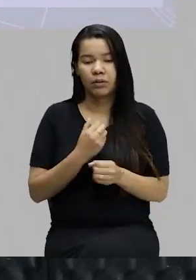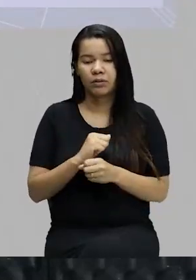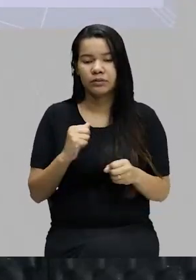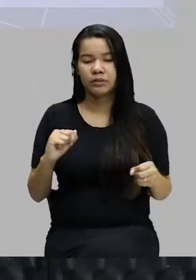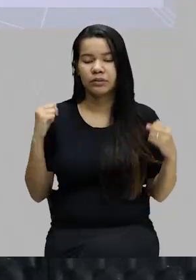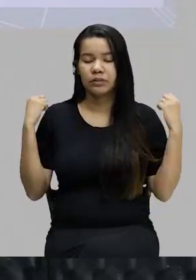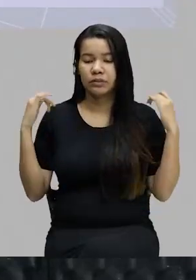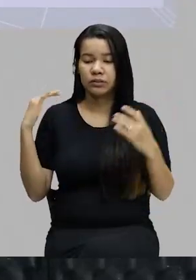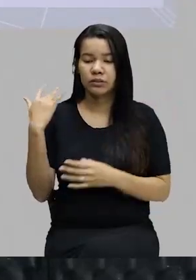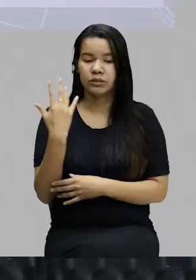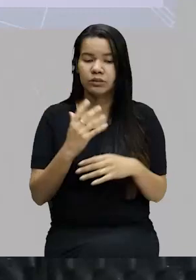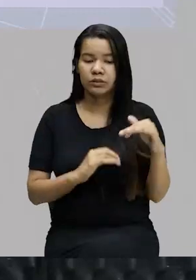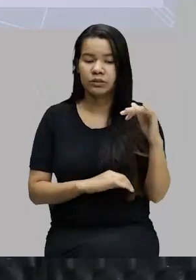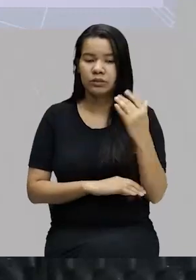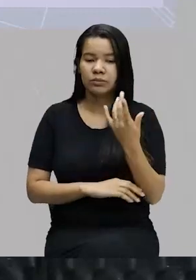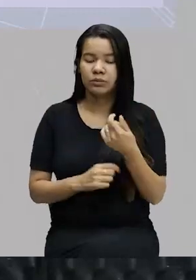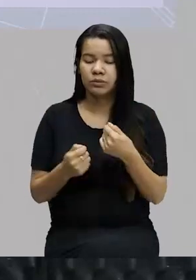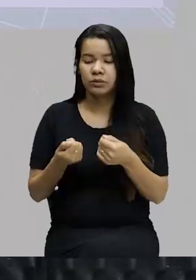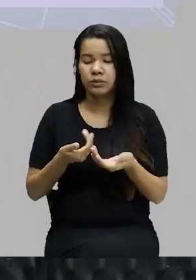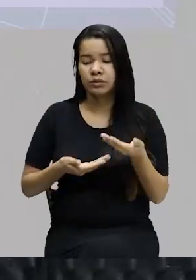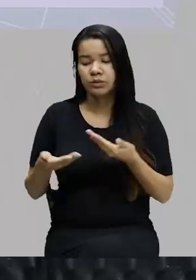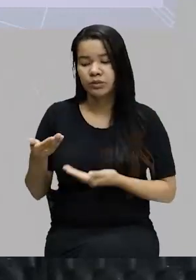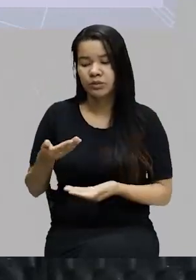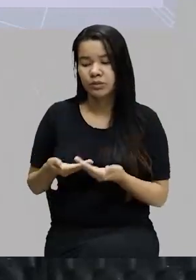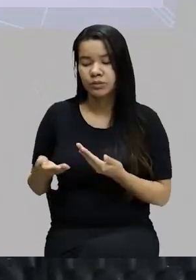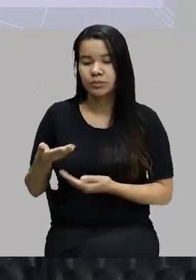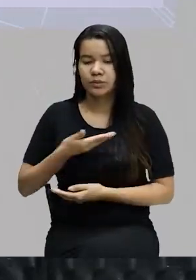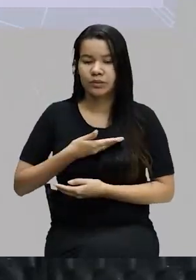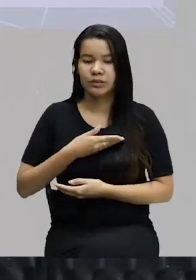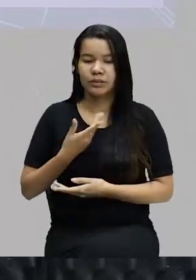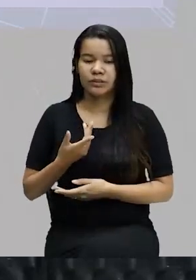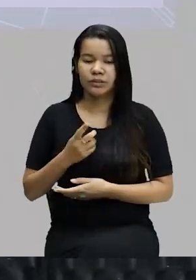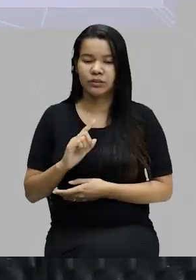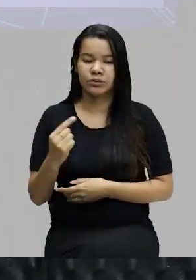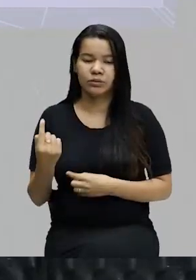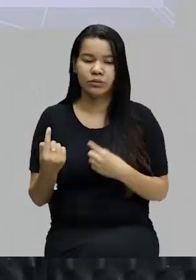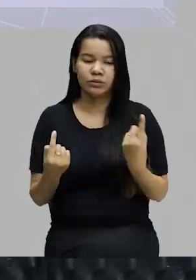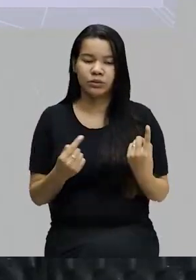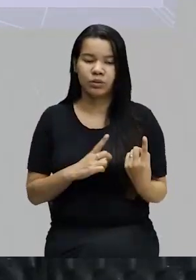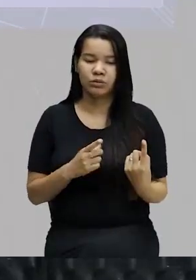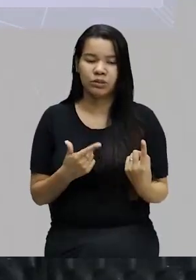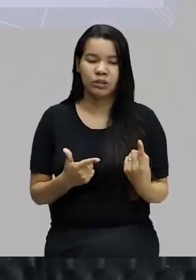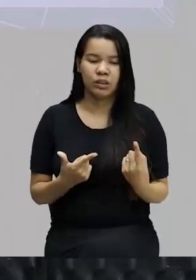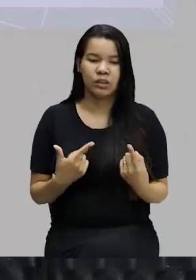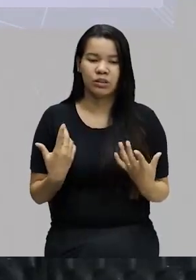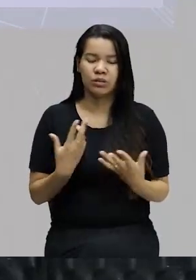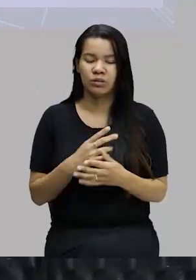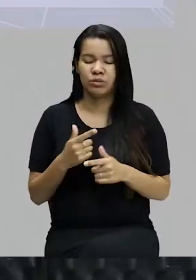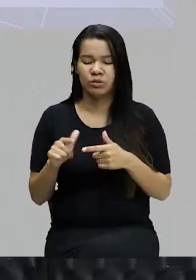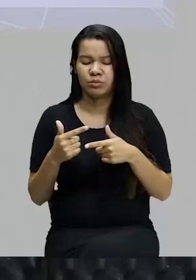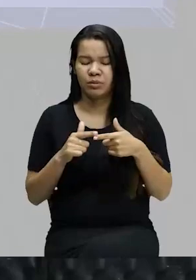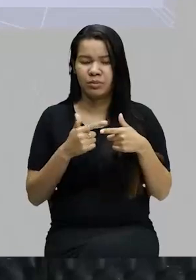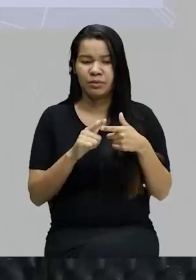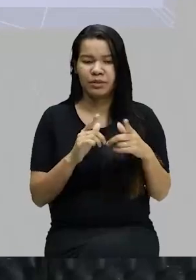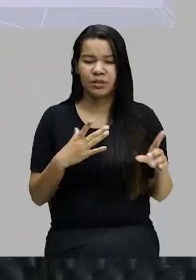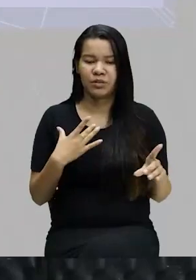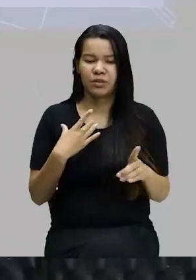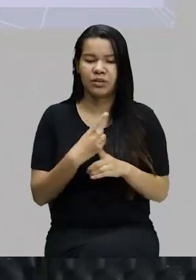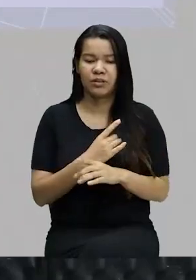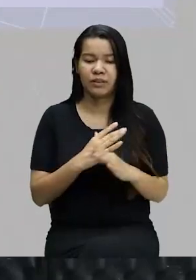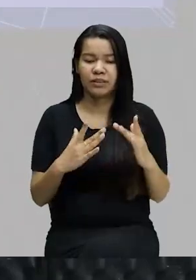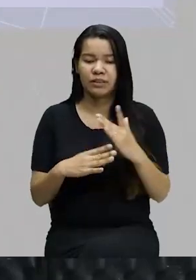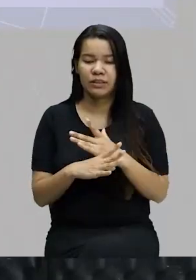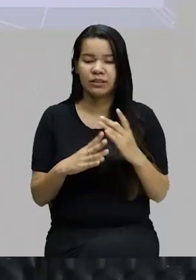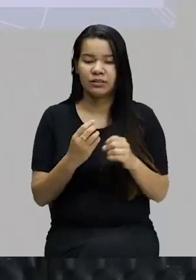podiam usufruir uma da companhia da outra, sem ter aquela correria, né, todos aqueles problemas que eles encontravam na cidade